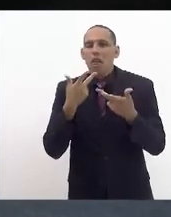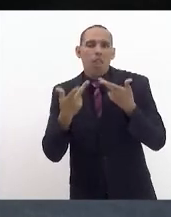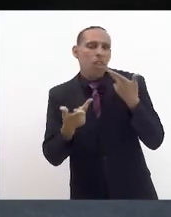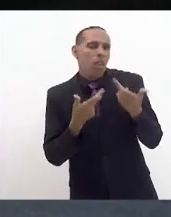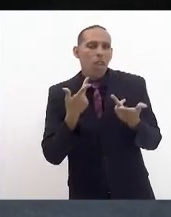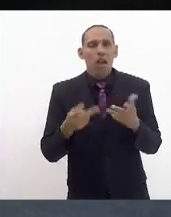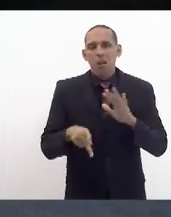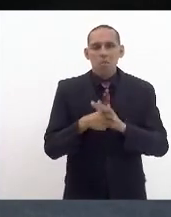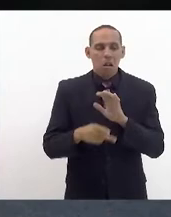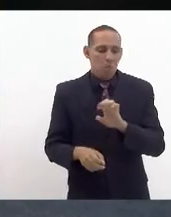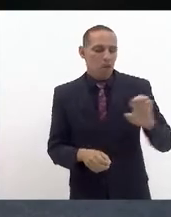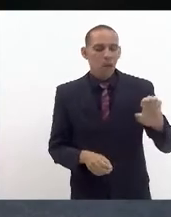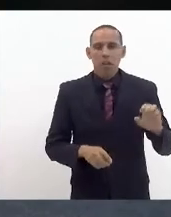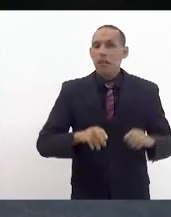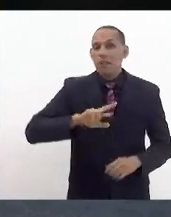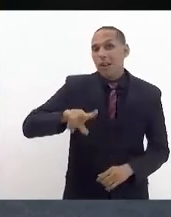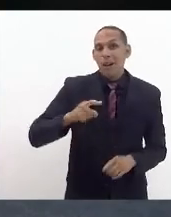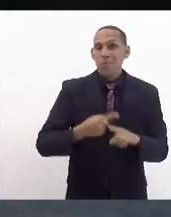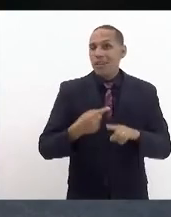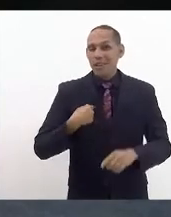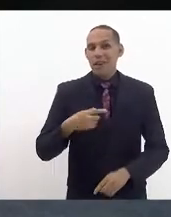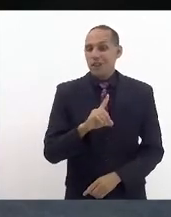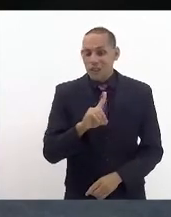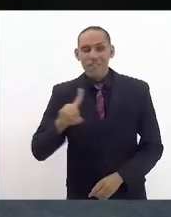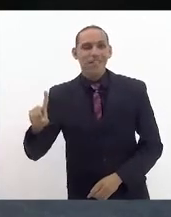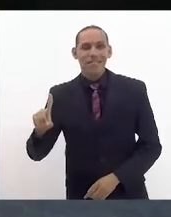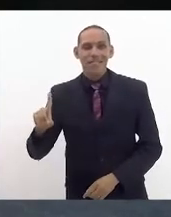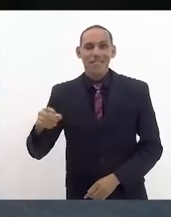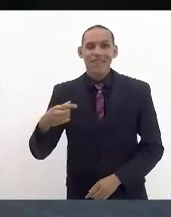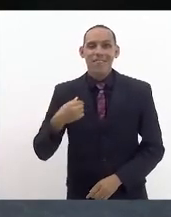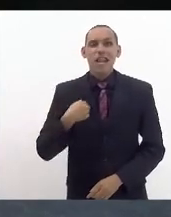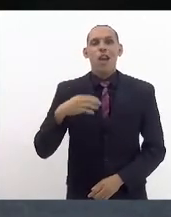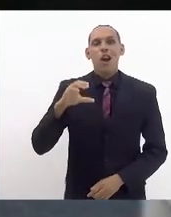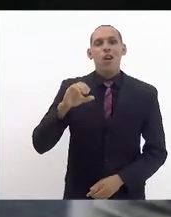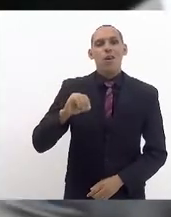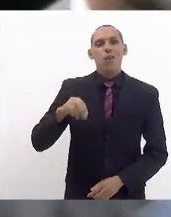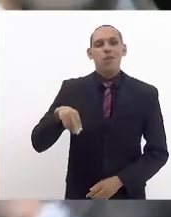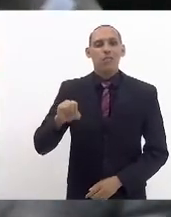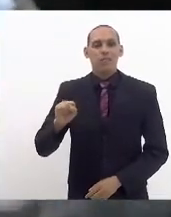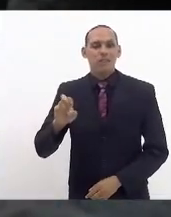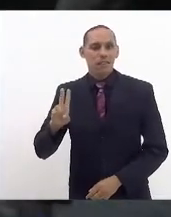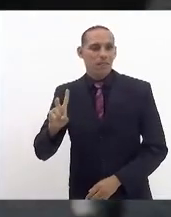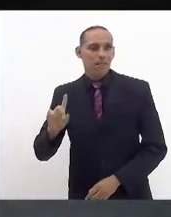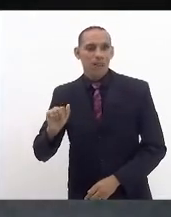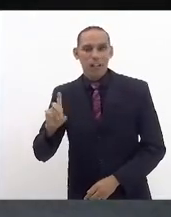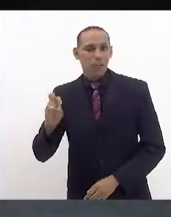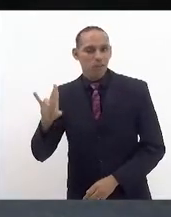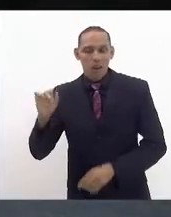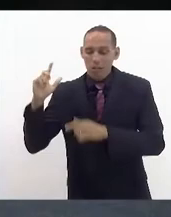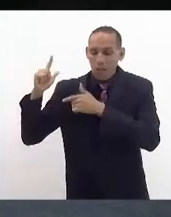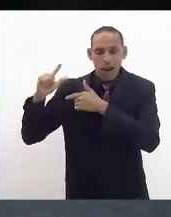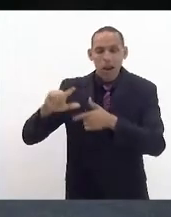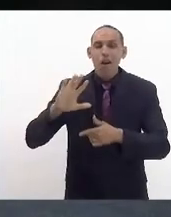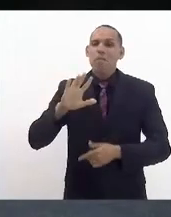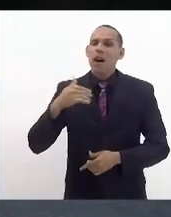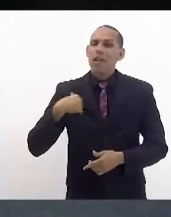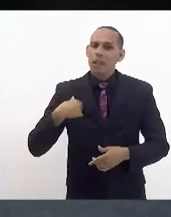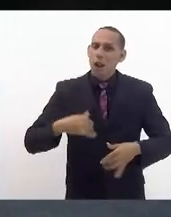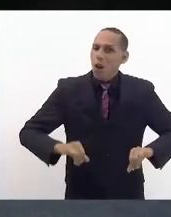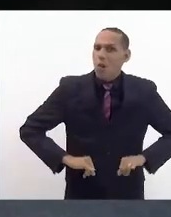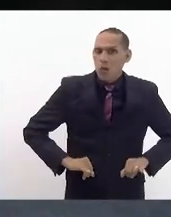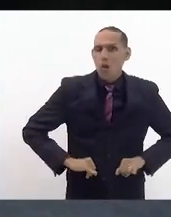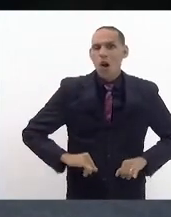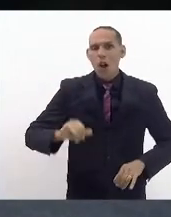da esquerda. Porque eu sou de direita, eu sou conservadora e eu sofro perseguição política pelo governador